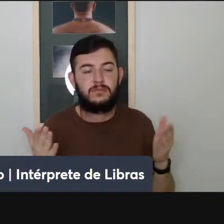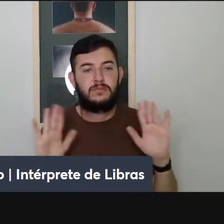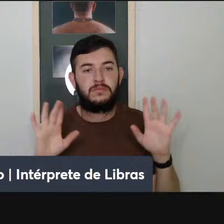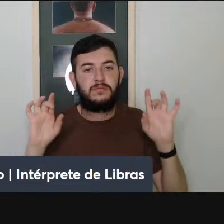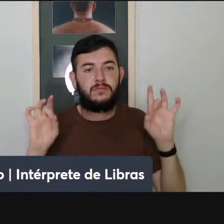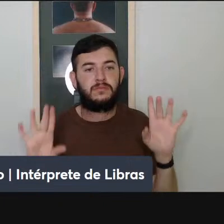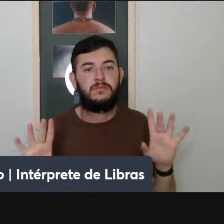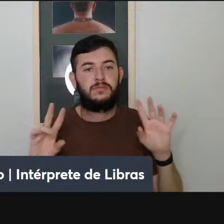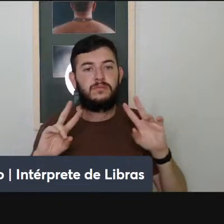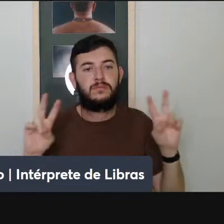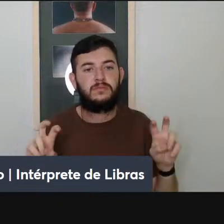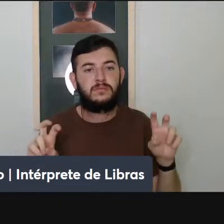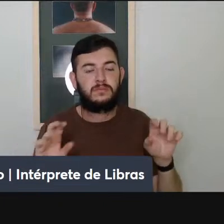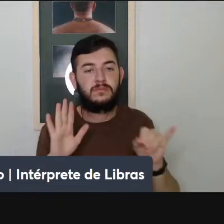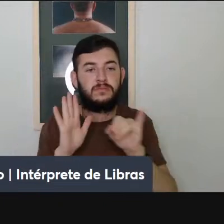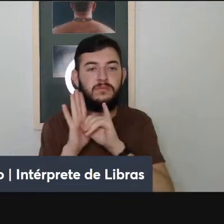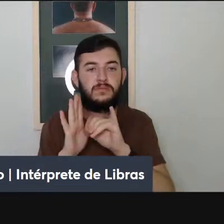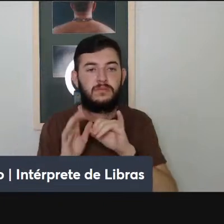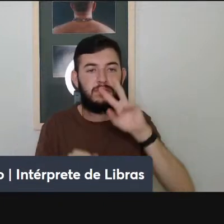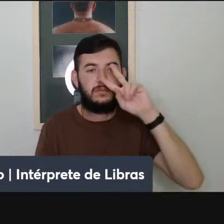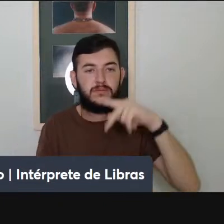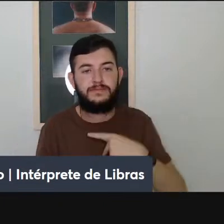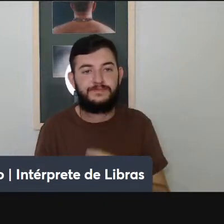uma questão de identidade pessoal.